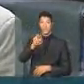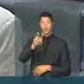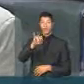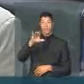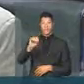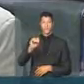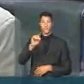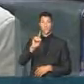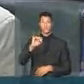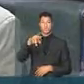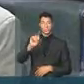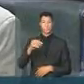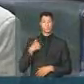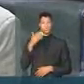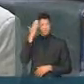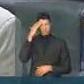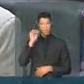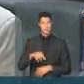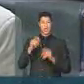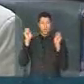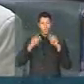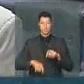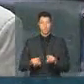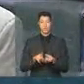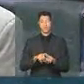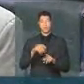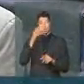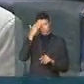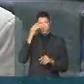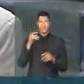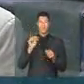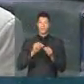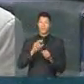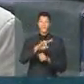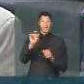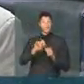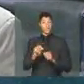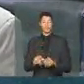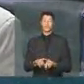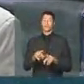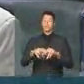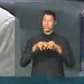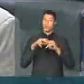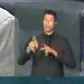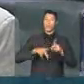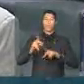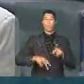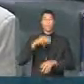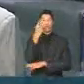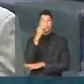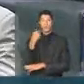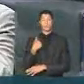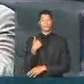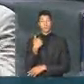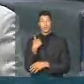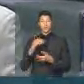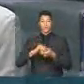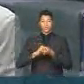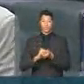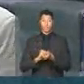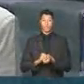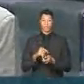uma pessoa que a gente sabe que tem muita noção do que está fazendo e o que vai fazer por aquele povo do Maranhão. Então eu